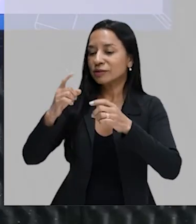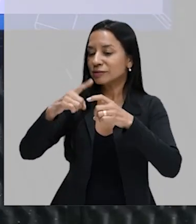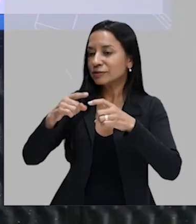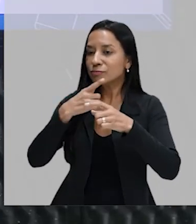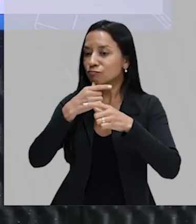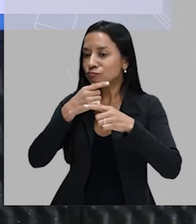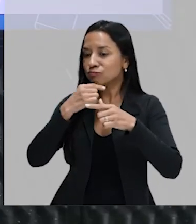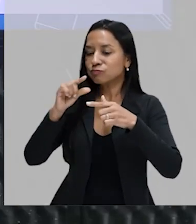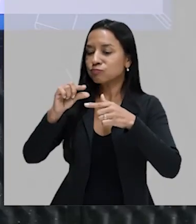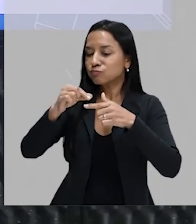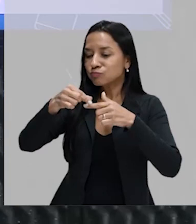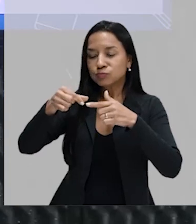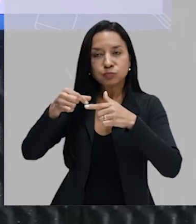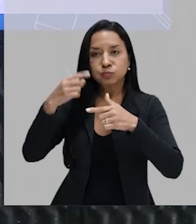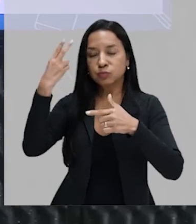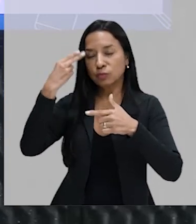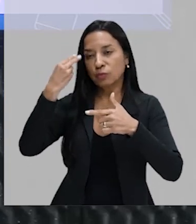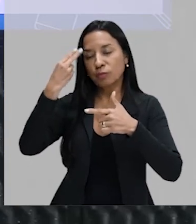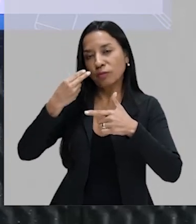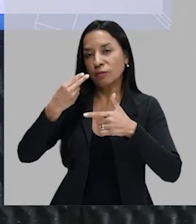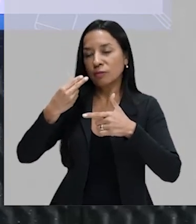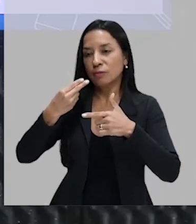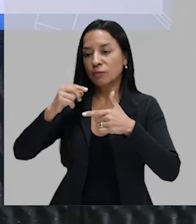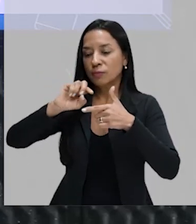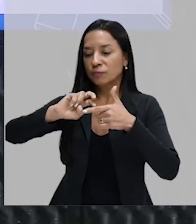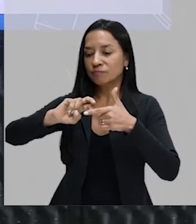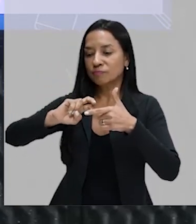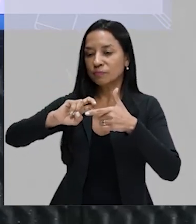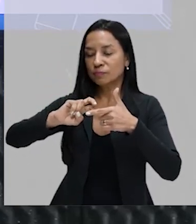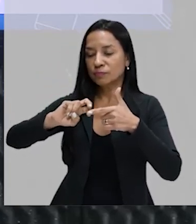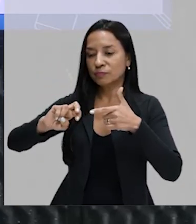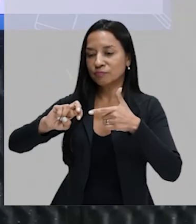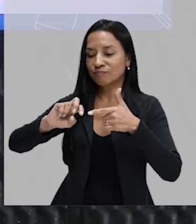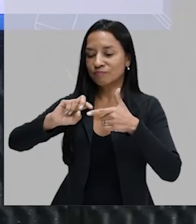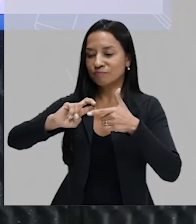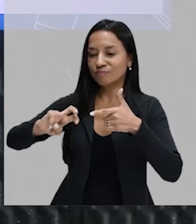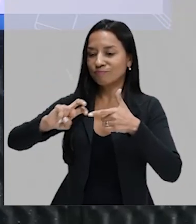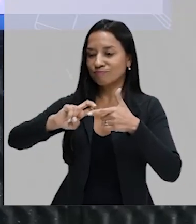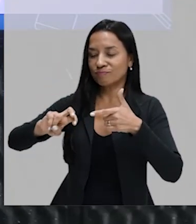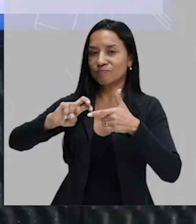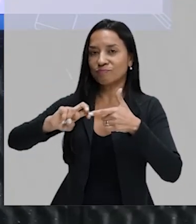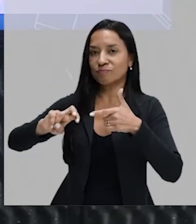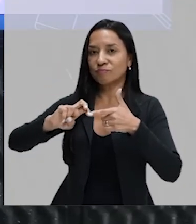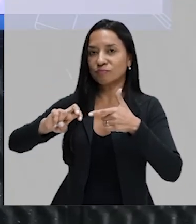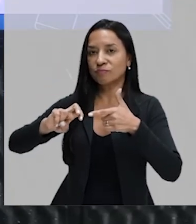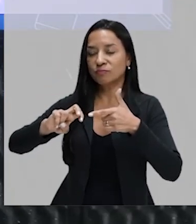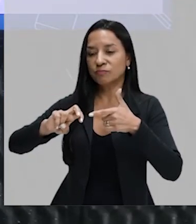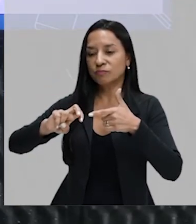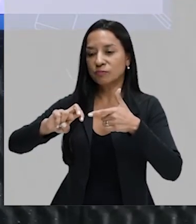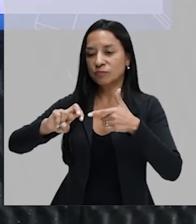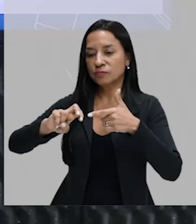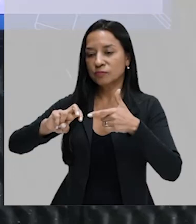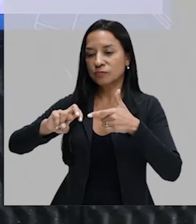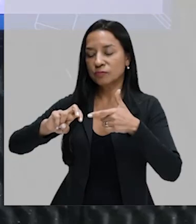natural. Essa lubrificação que elimina essa urina aqui do canal uretral, ela vem justamente, ela é